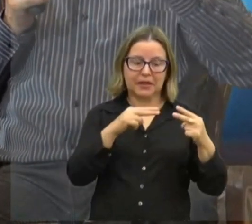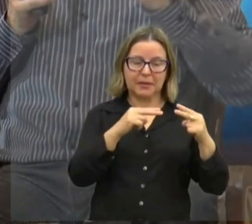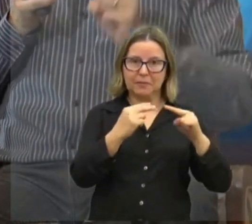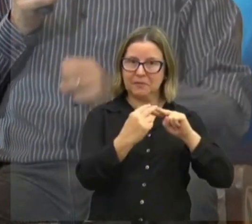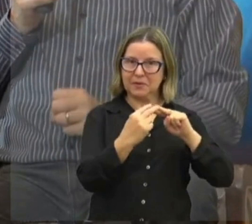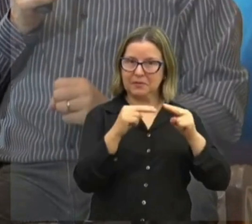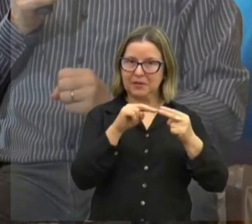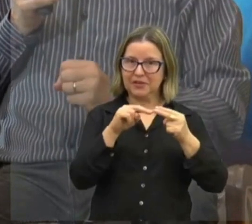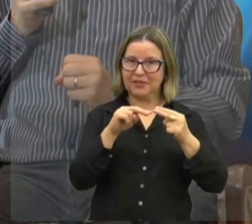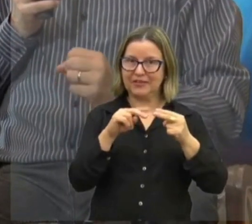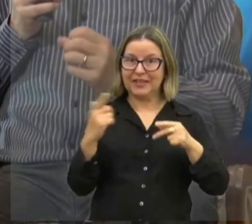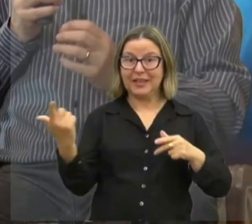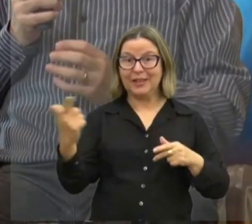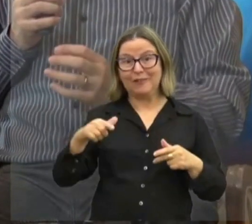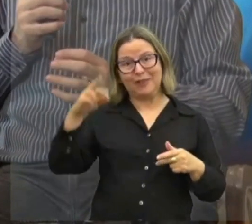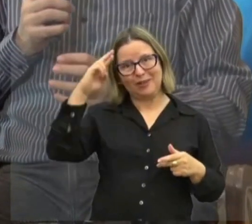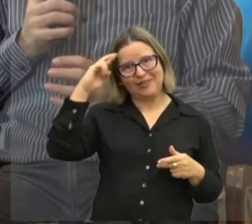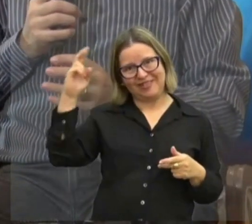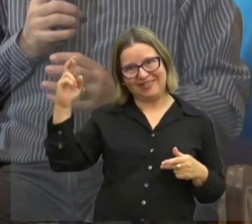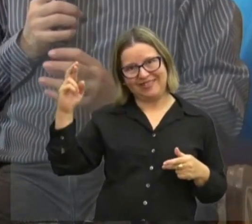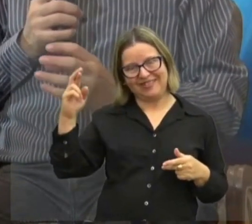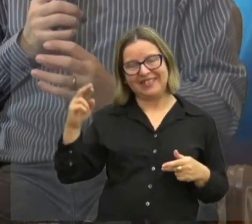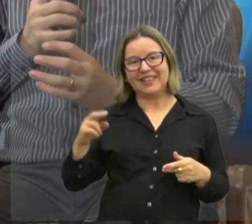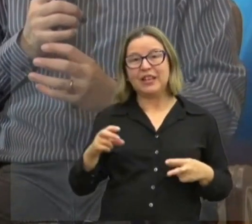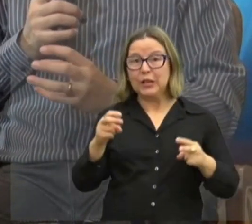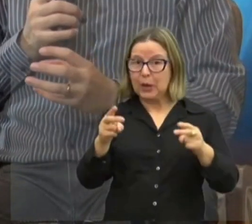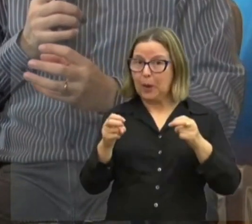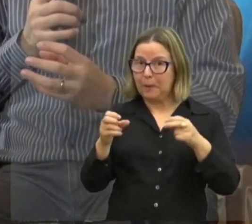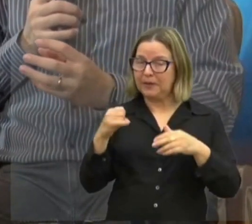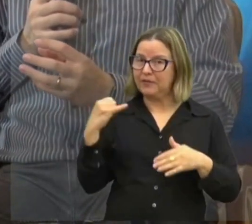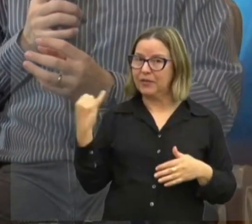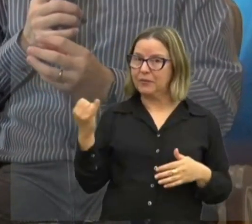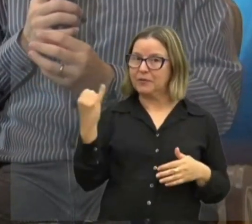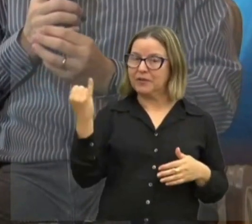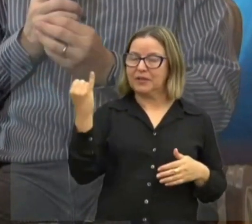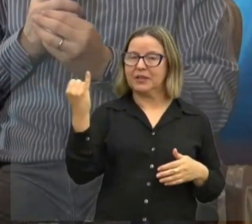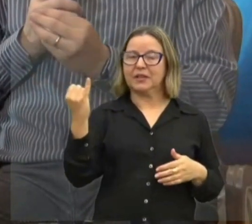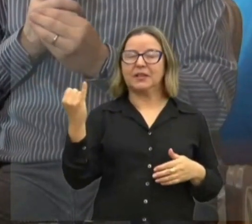Sim. E eu vejo a importância nesse